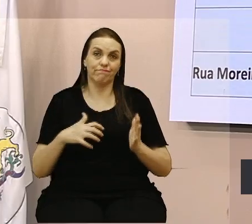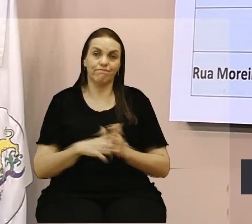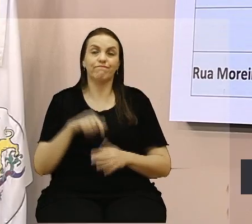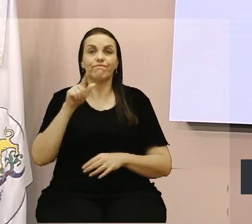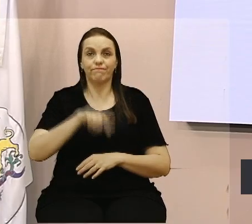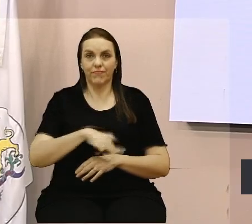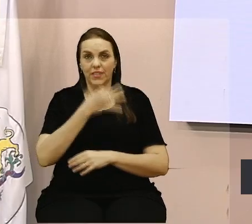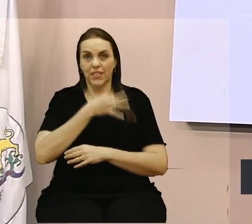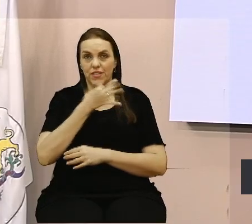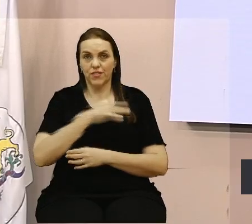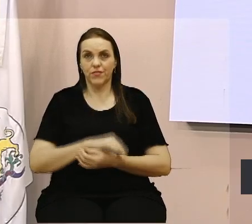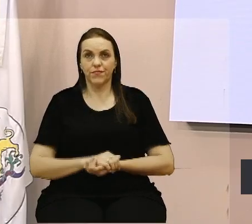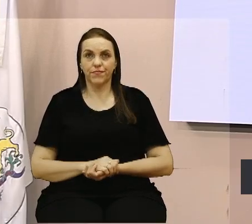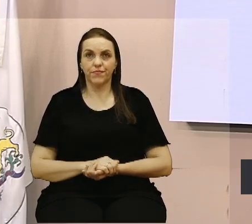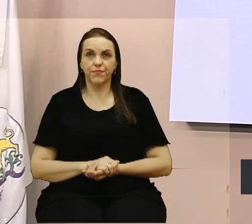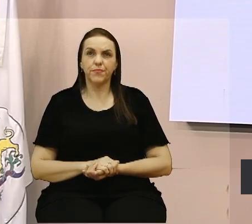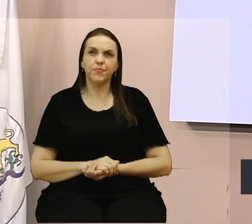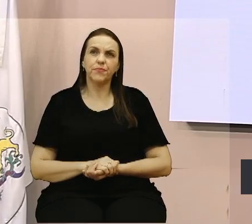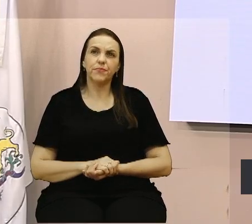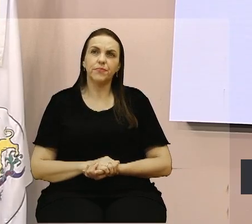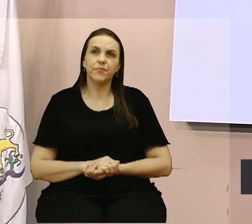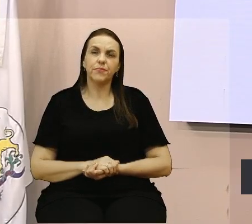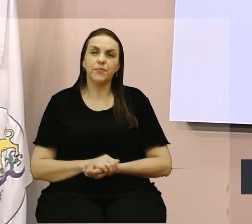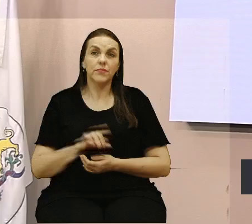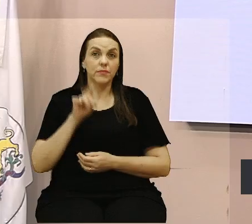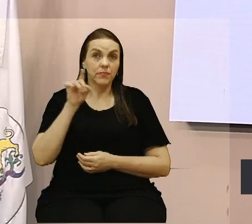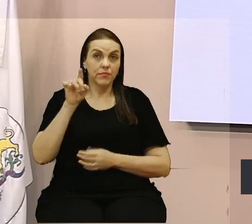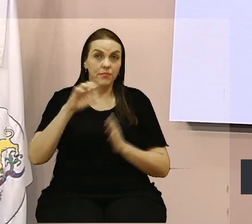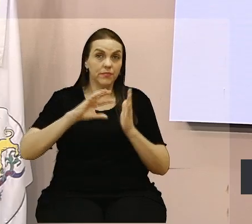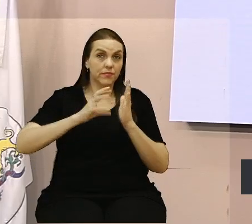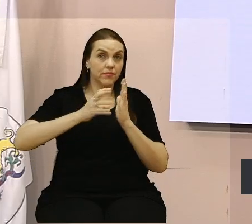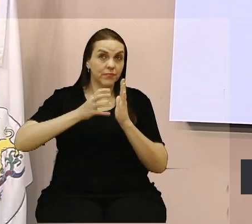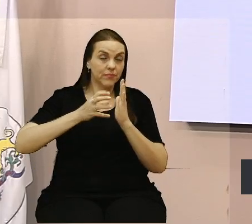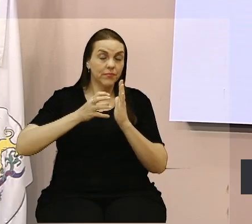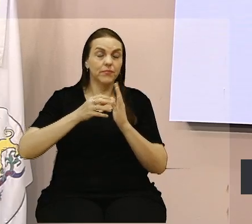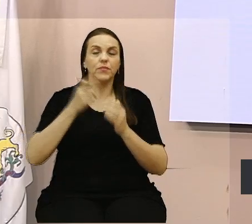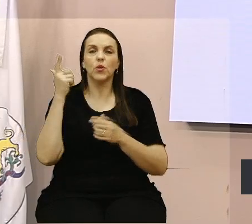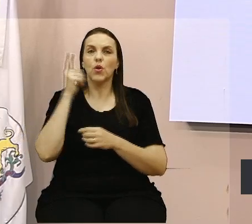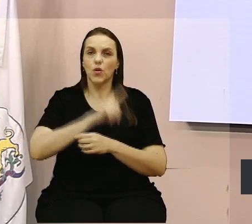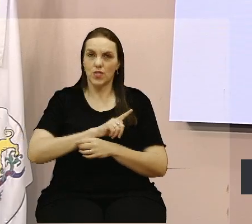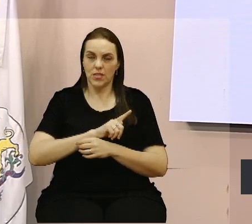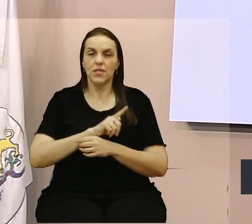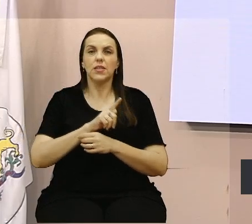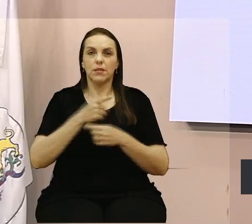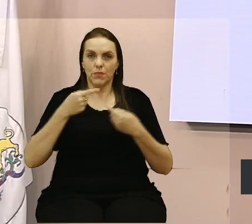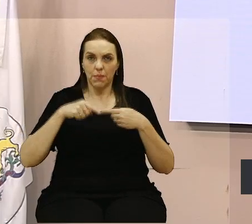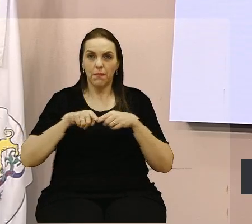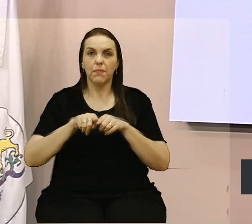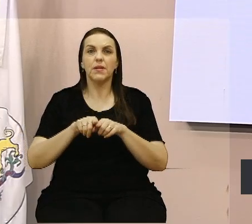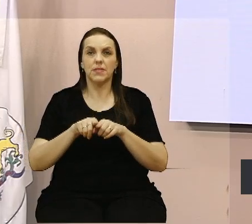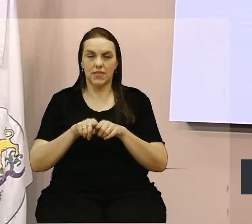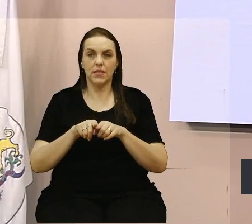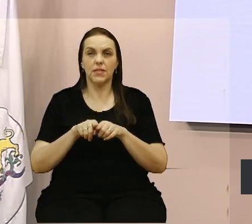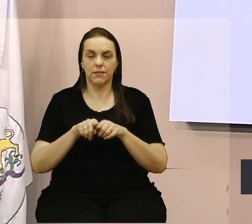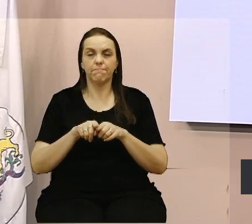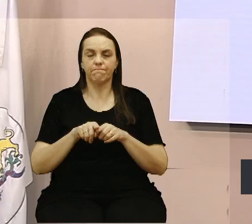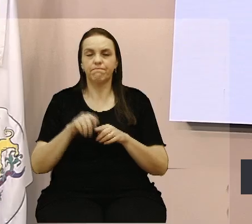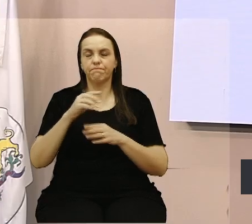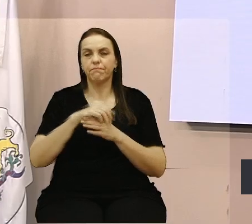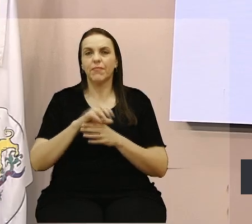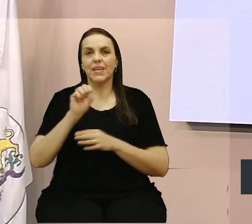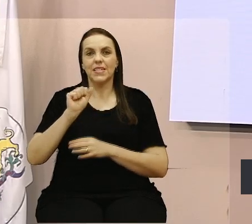cidade. Pode passar. Isso aqui são dados que a gente conseguiu através de uma parceria com o SAMU, tá?